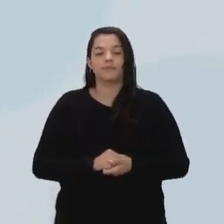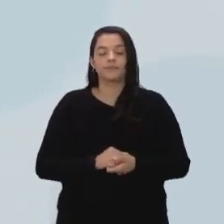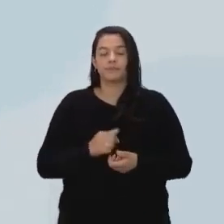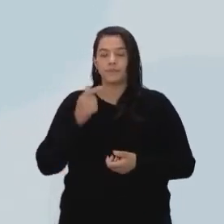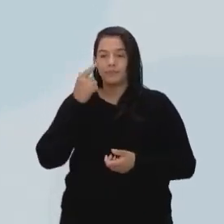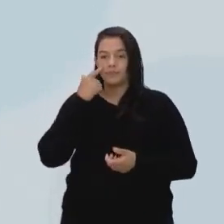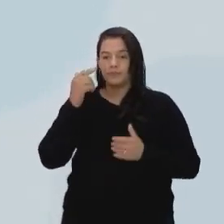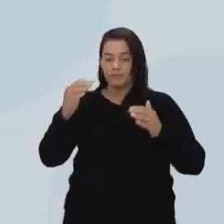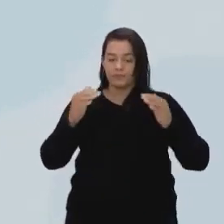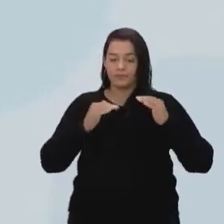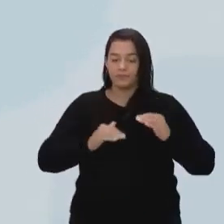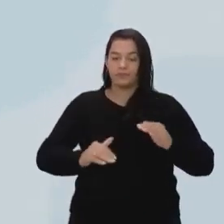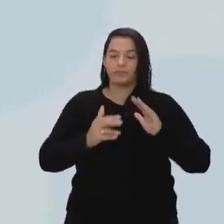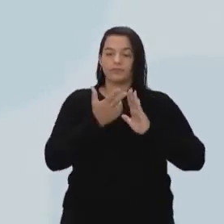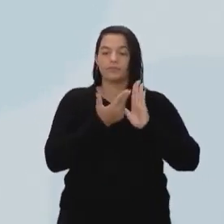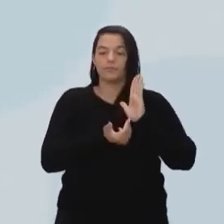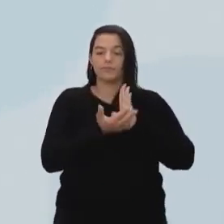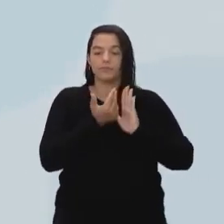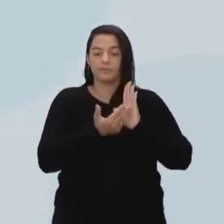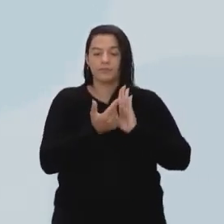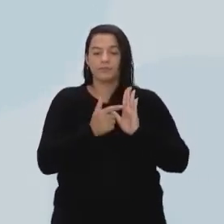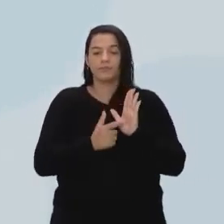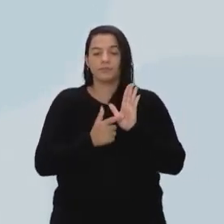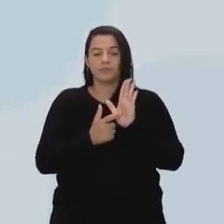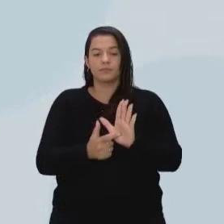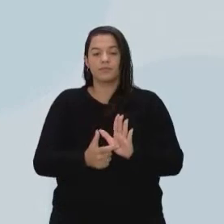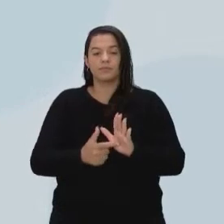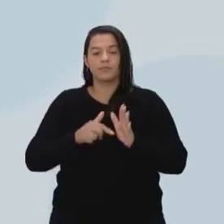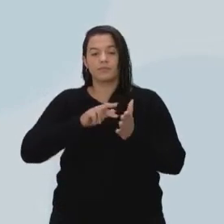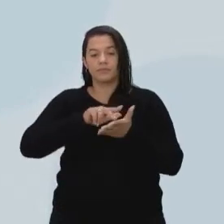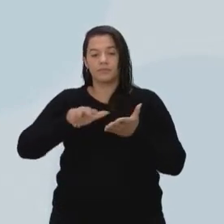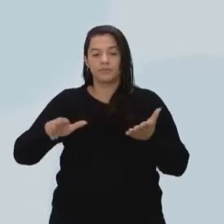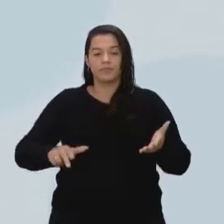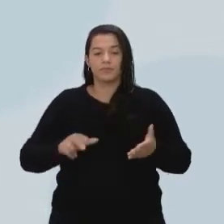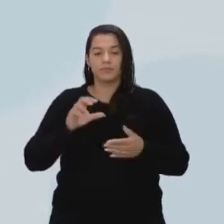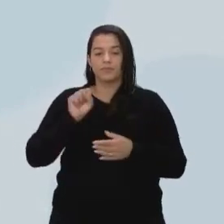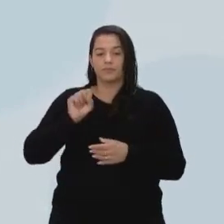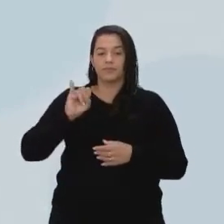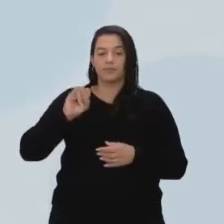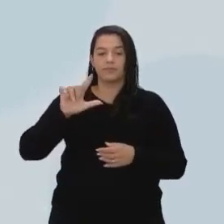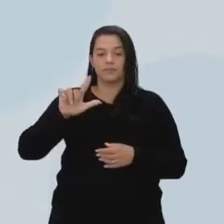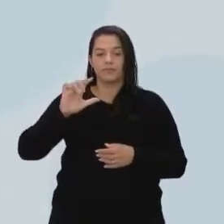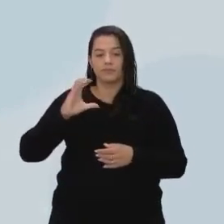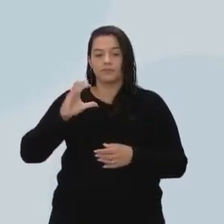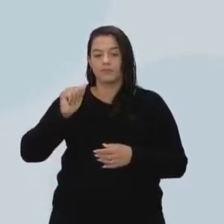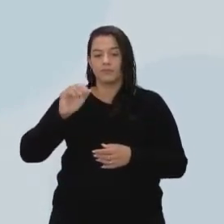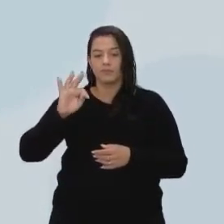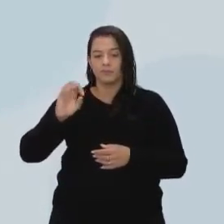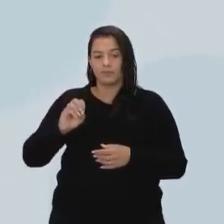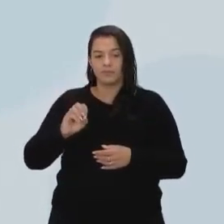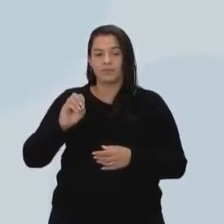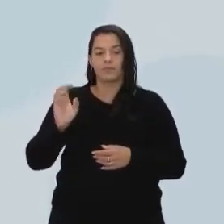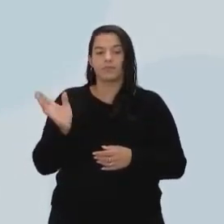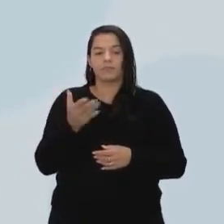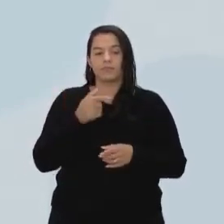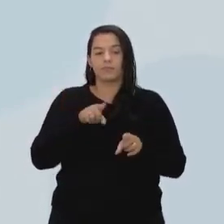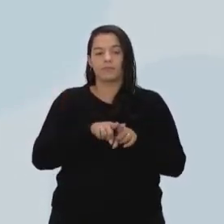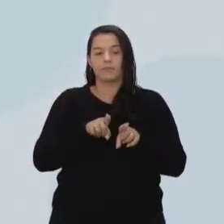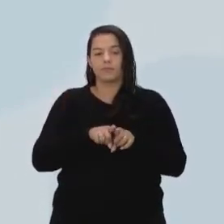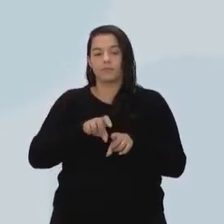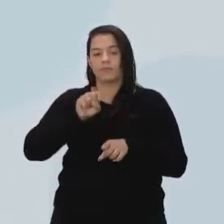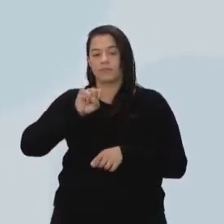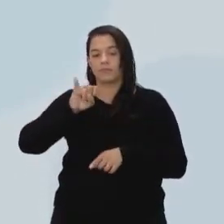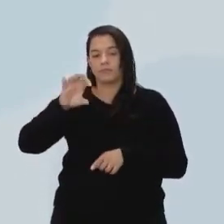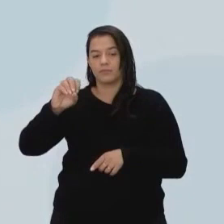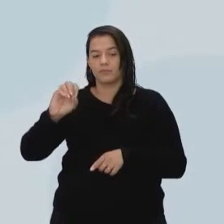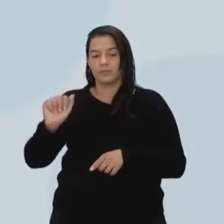abaixo representa a unidade fundamental dos silicatos, o tetraedro, SiO, é isso?